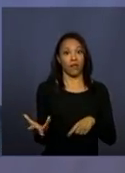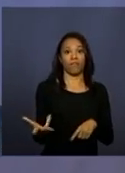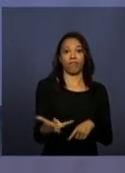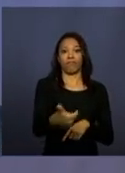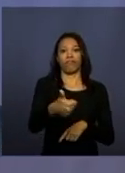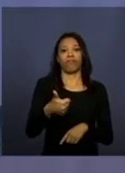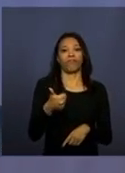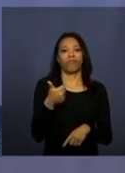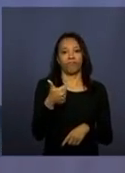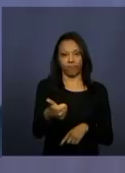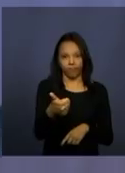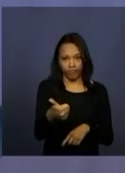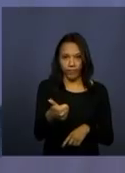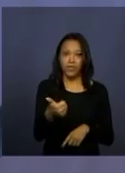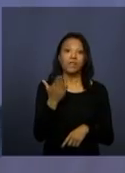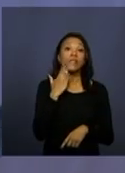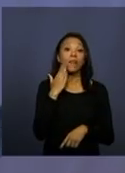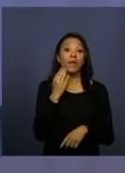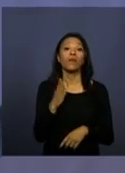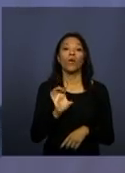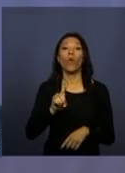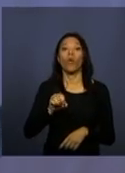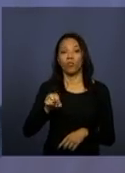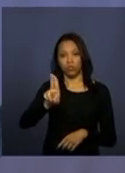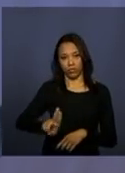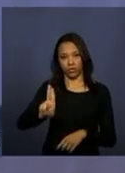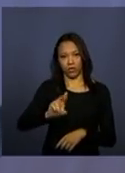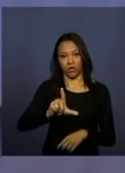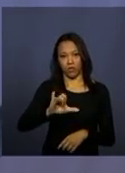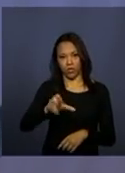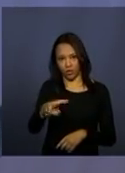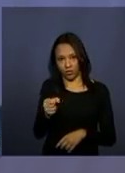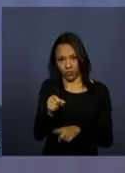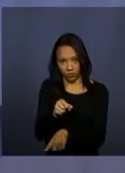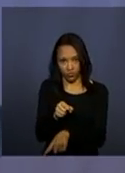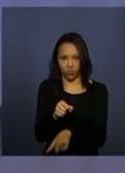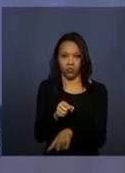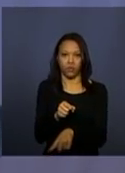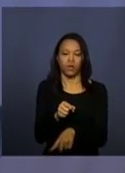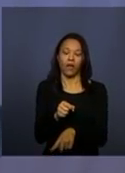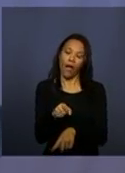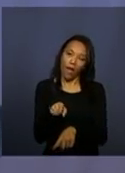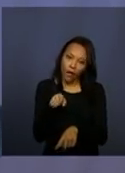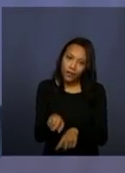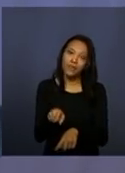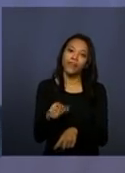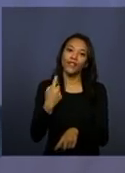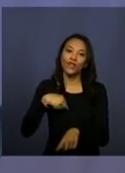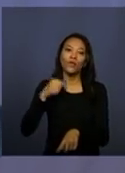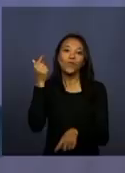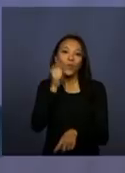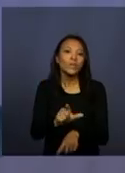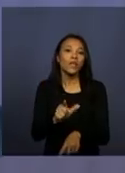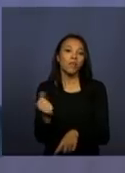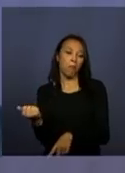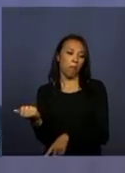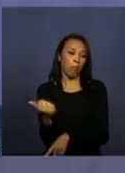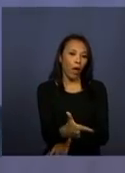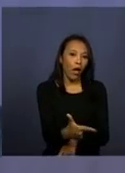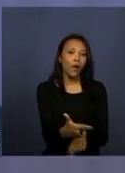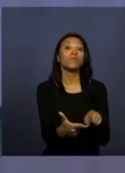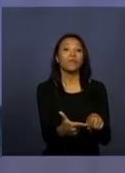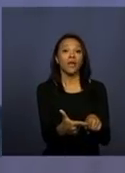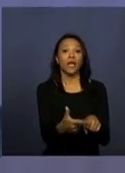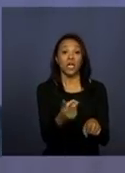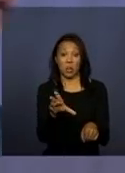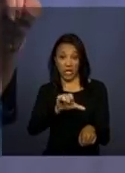eficiência no trato do lixo. E aí, é aí que a gente ganha dos incineradores.